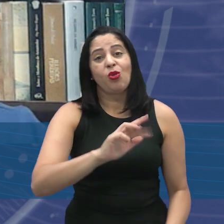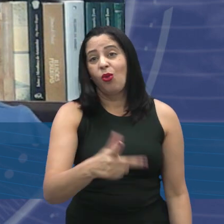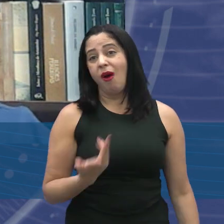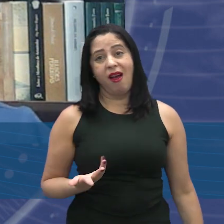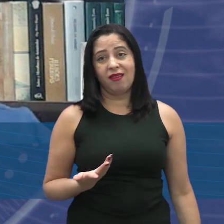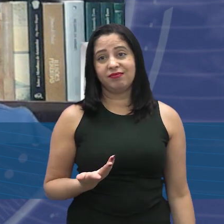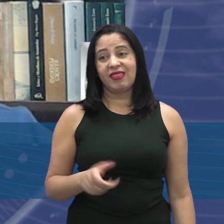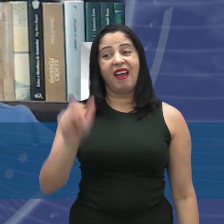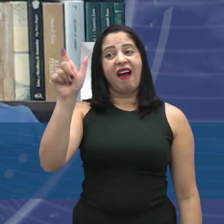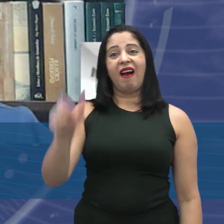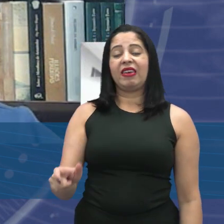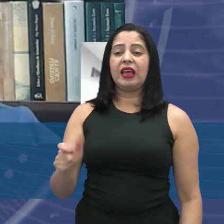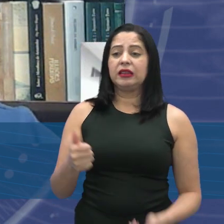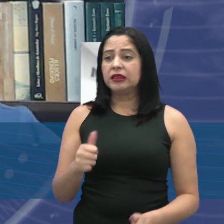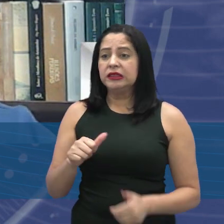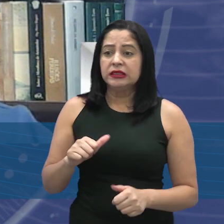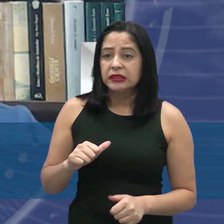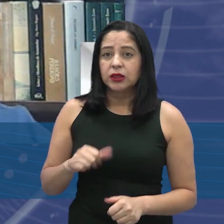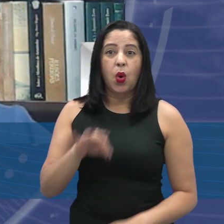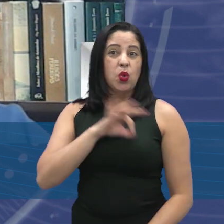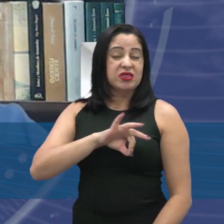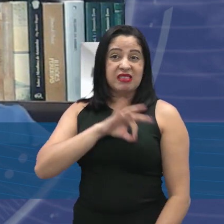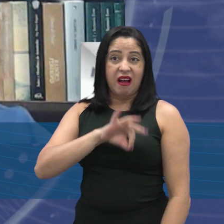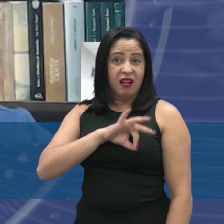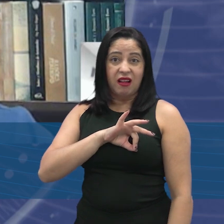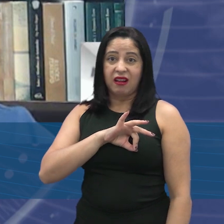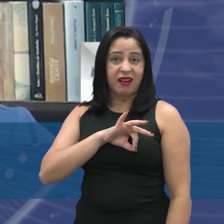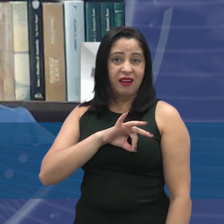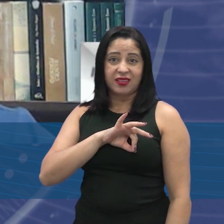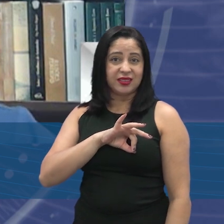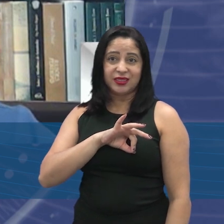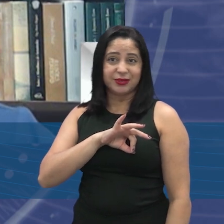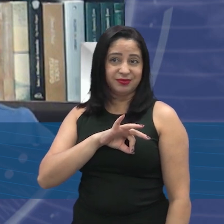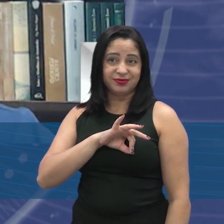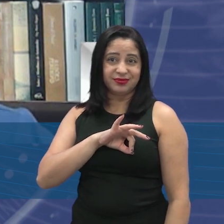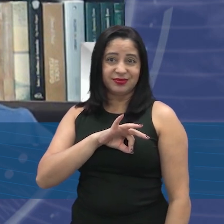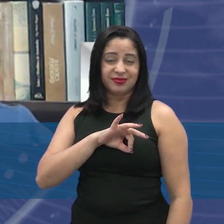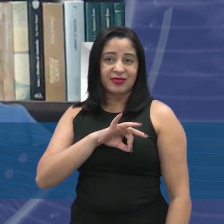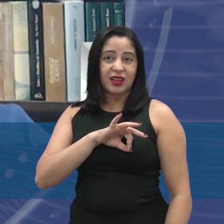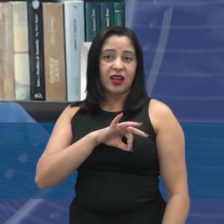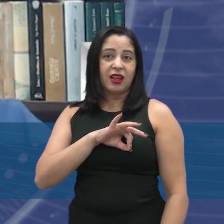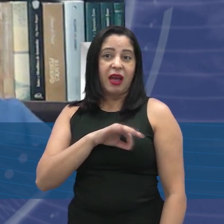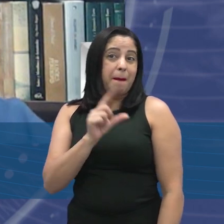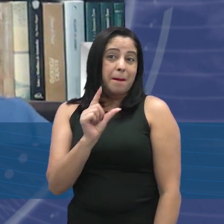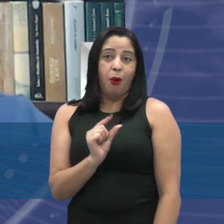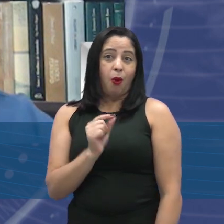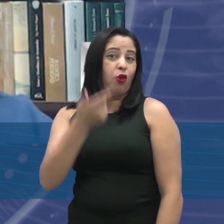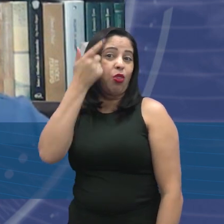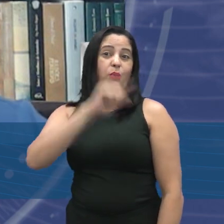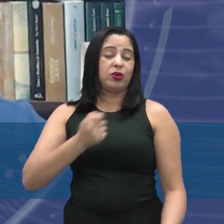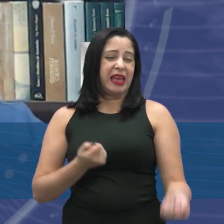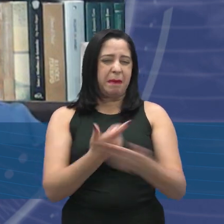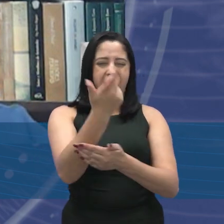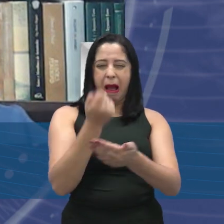mais distante, entendeu? O salário não acompanha o preço de bens e serviços